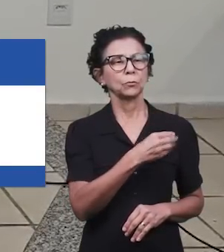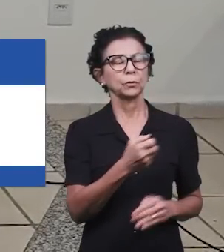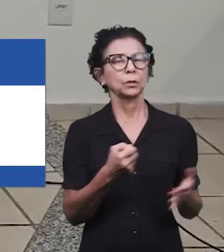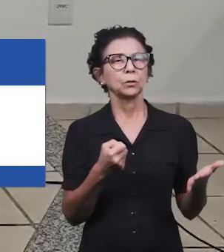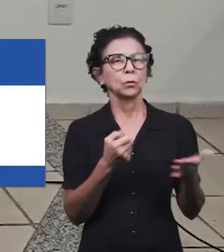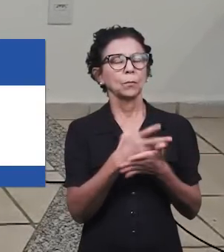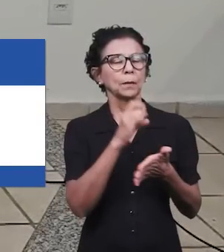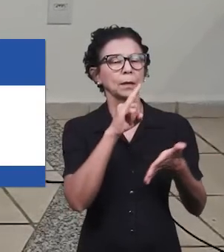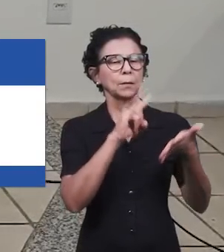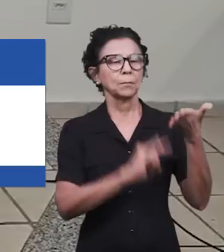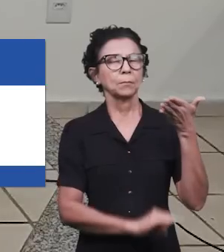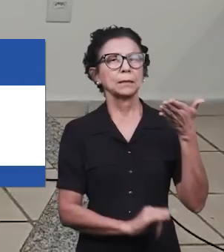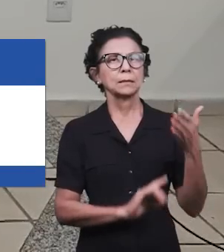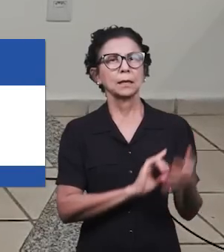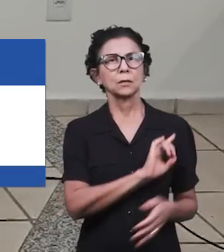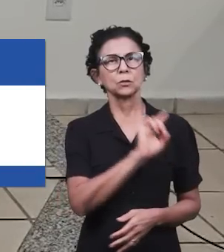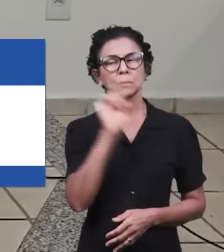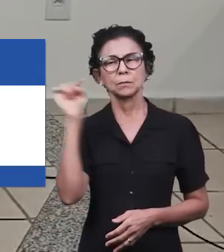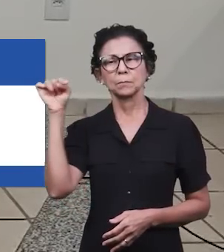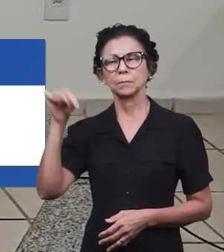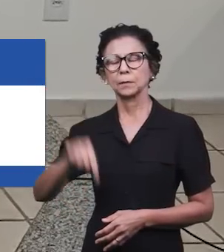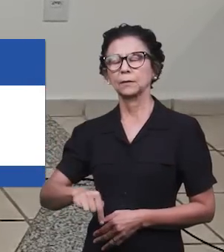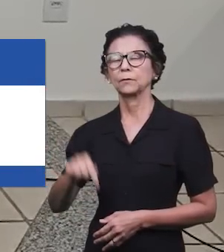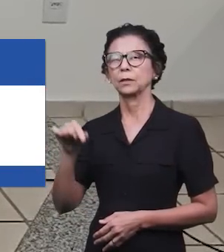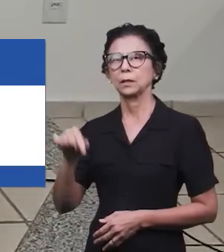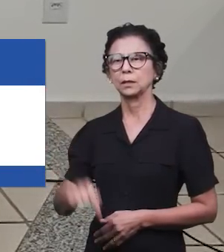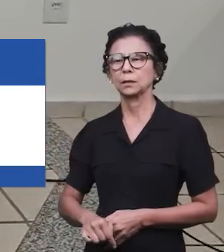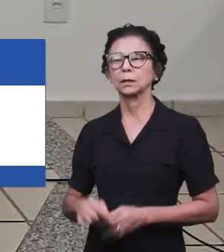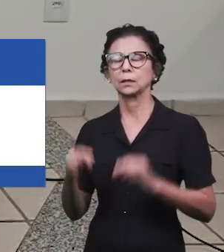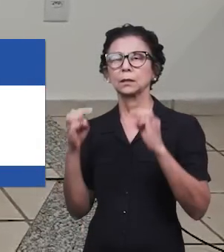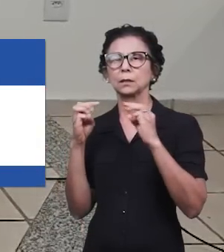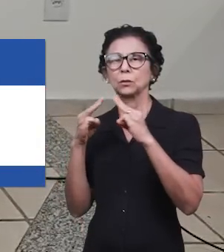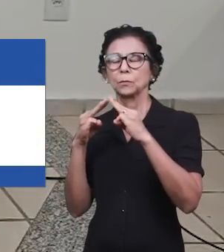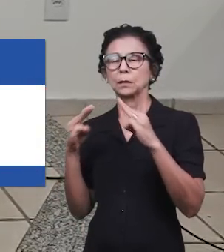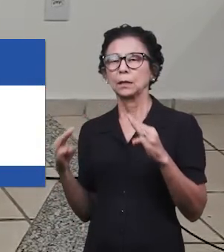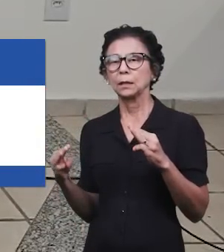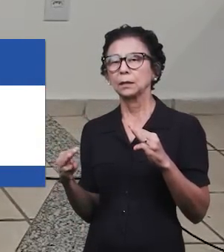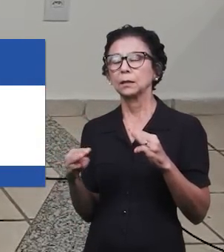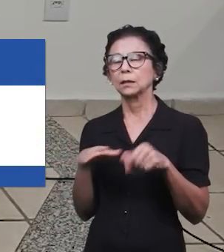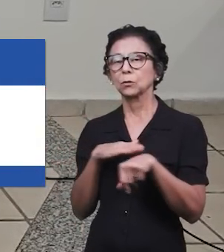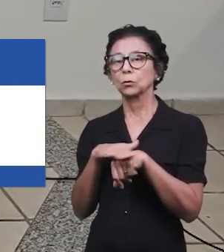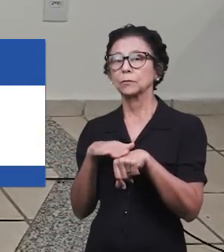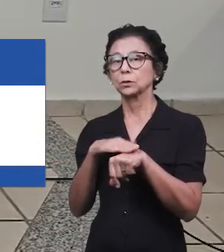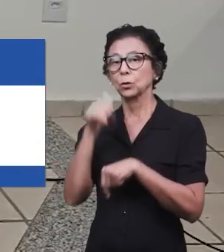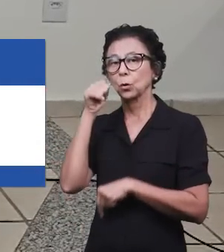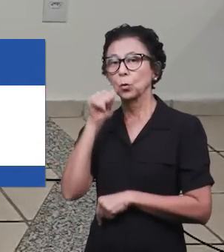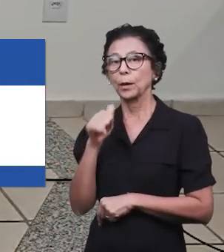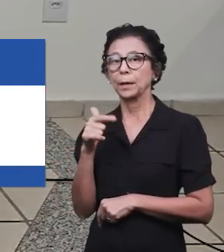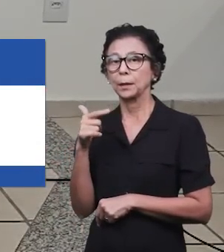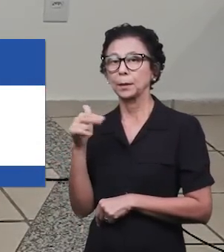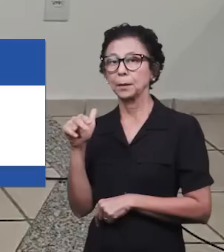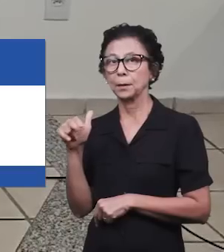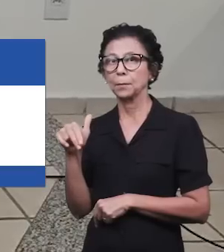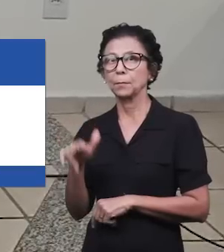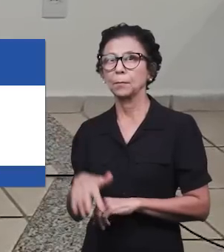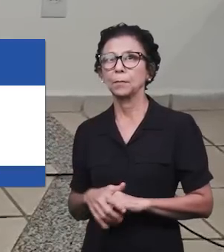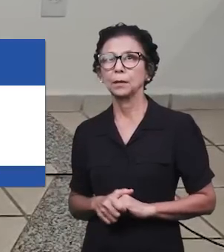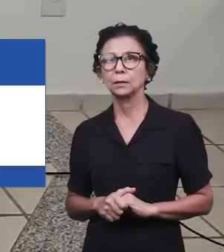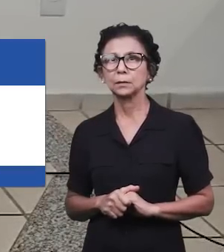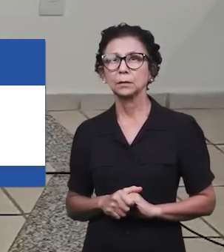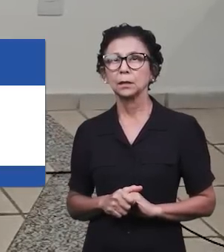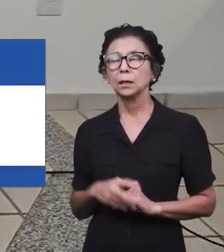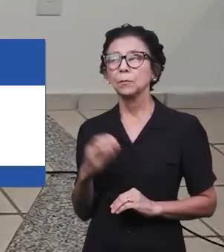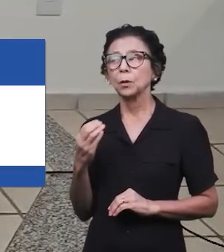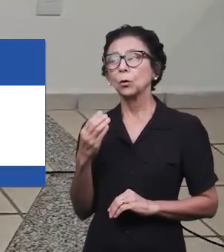Ao chegar aqui, ela encontrou com a sua irmã, relatou o sonho e ela falou: mas mana, como que eu vou